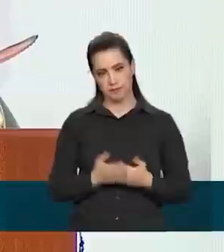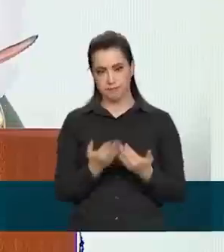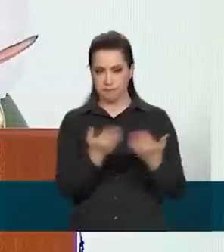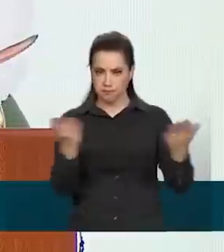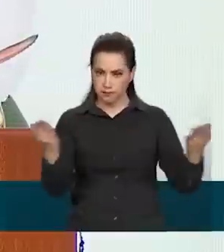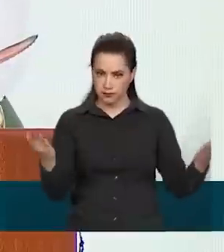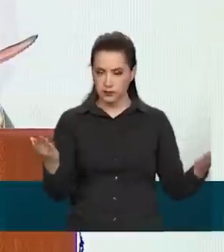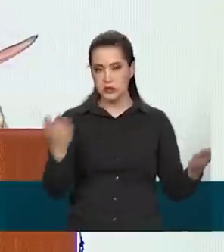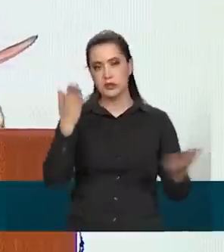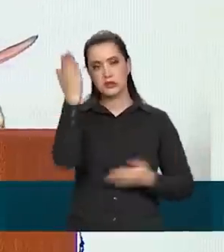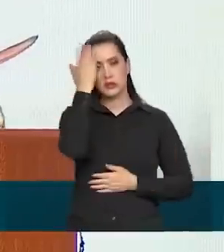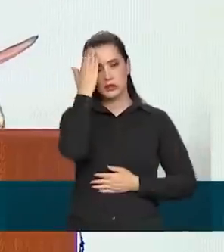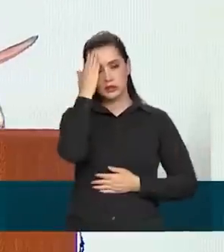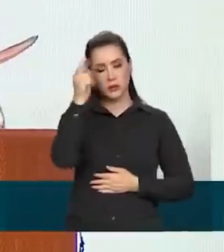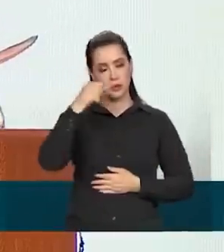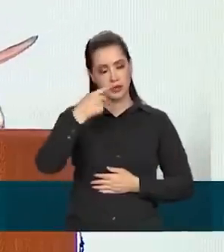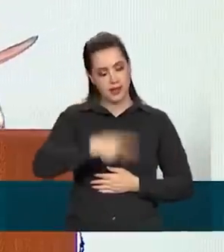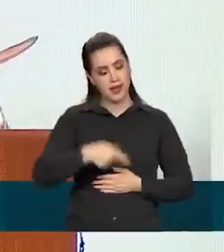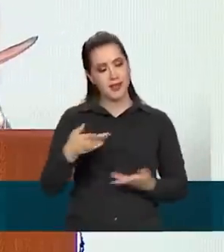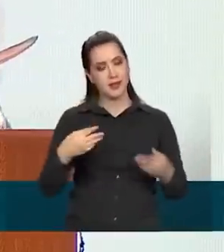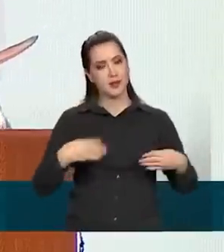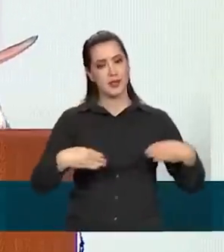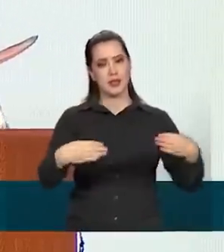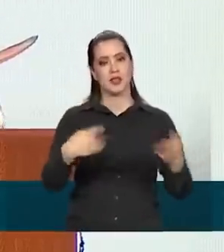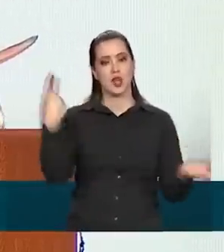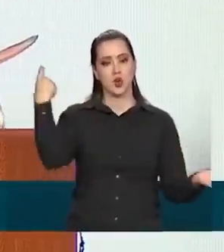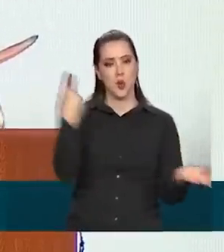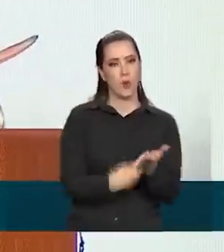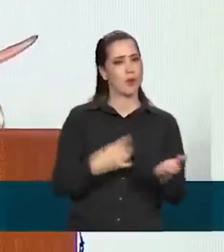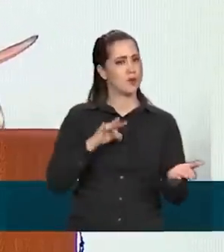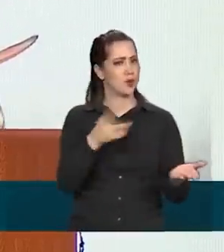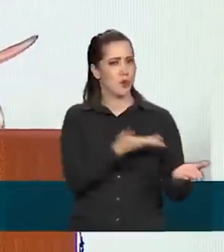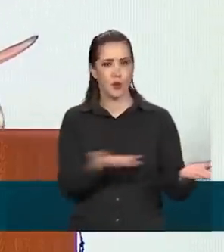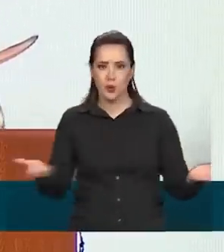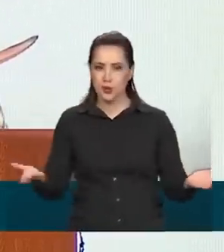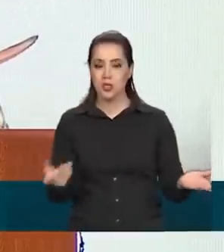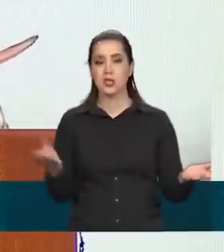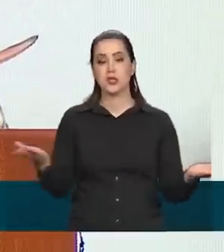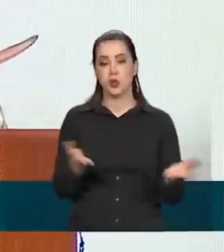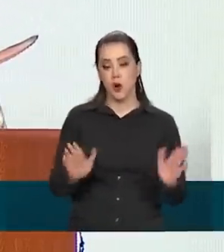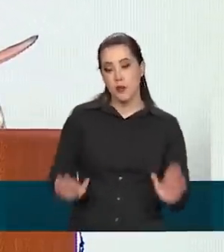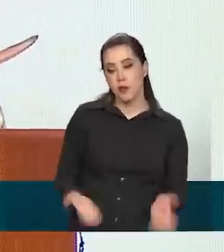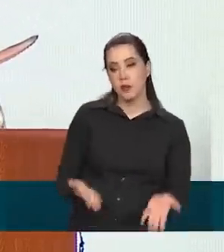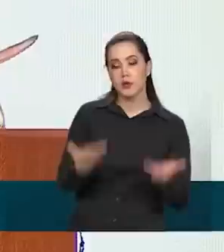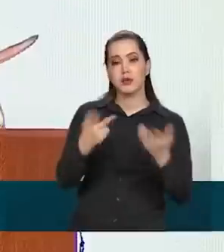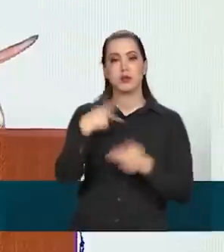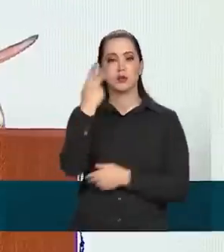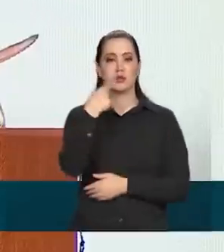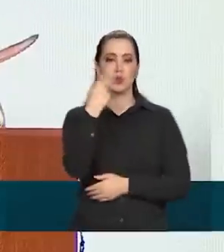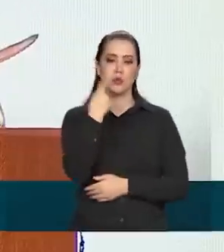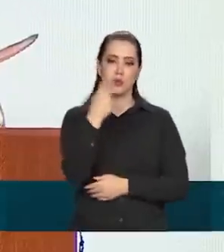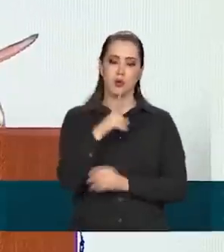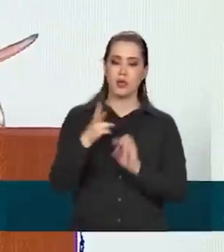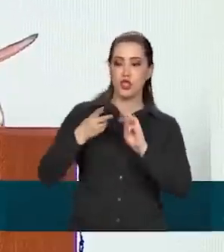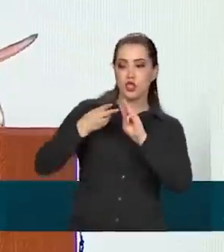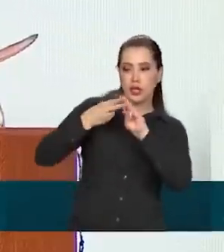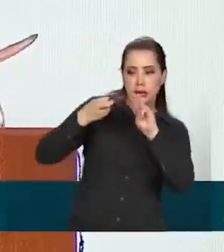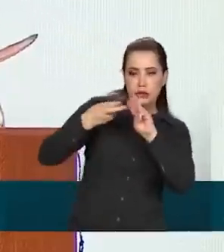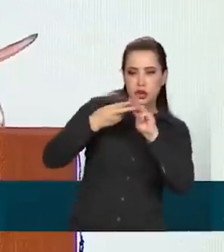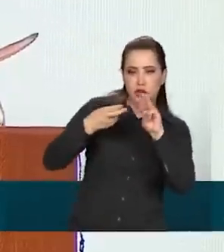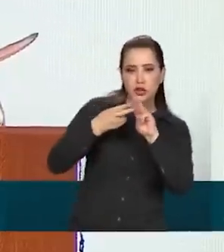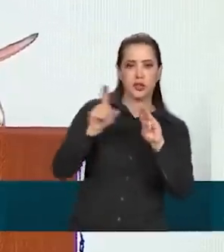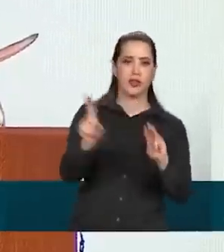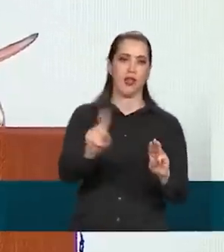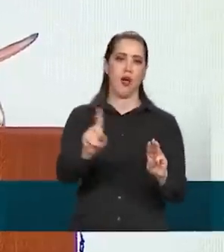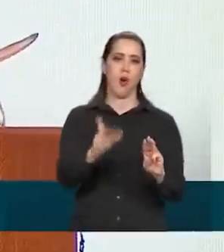Saibam que este ministério chega comprometido com tudo isso e com a promoção de uma política indígena,